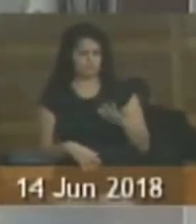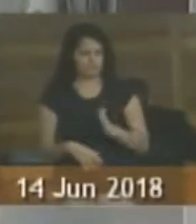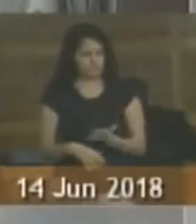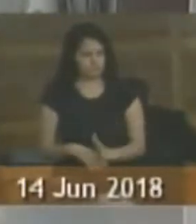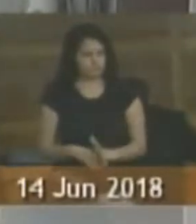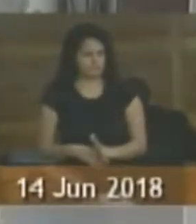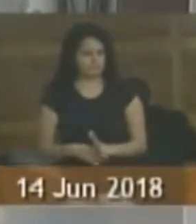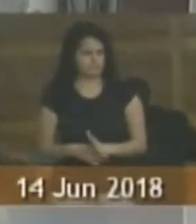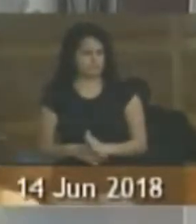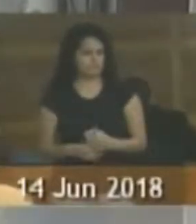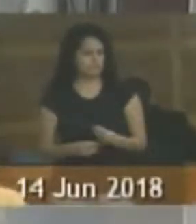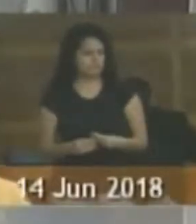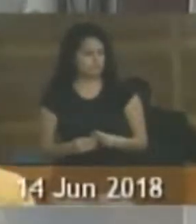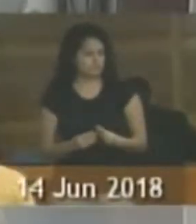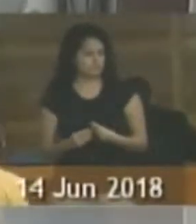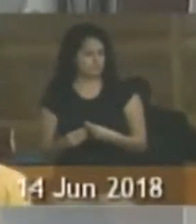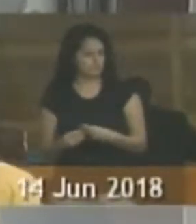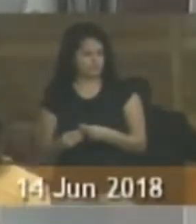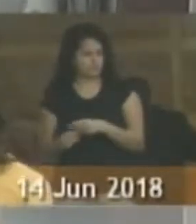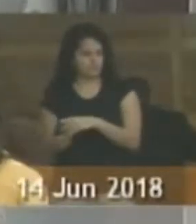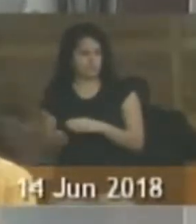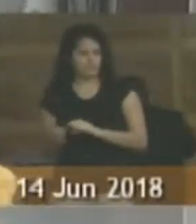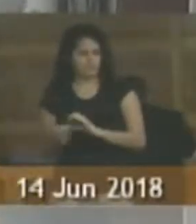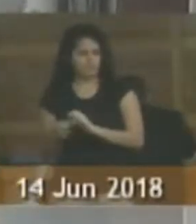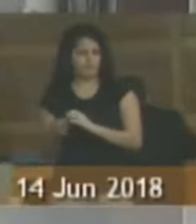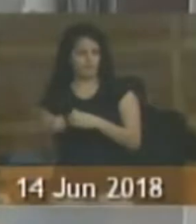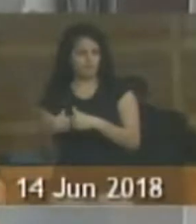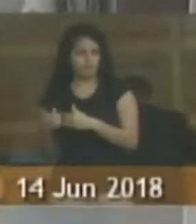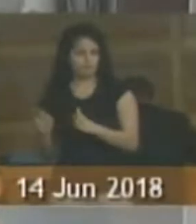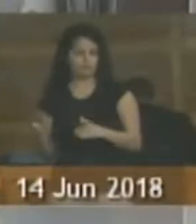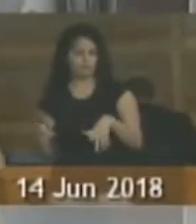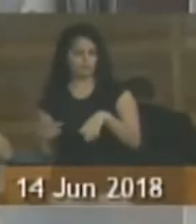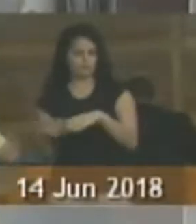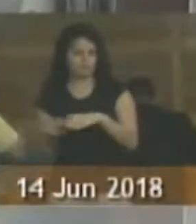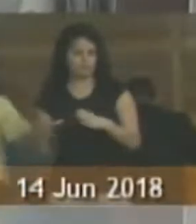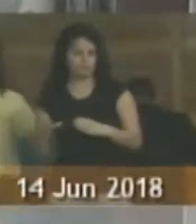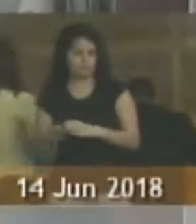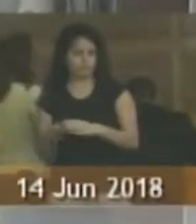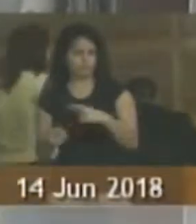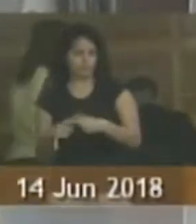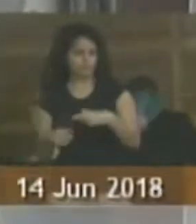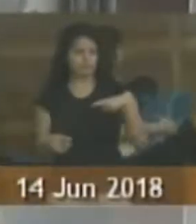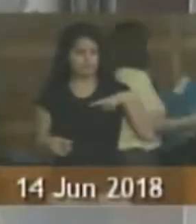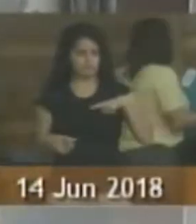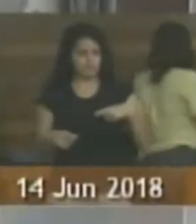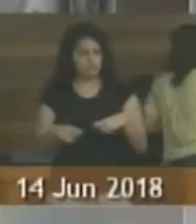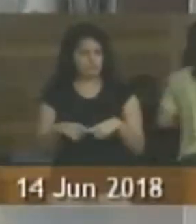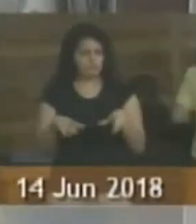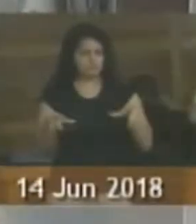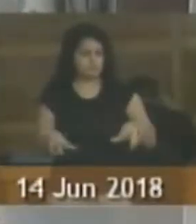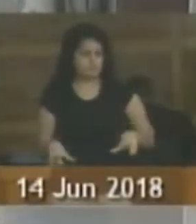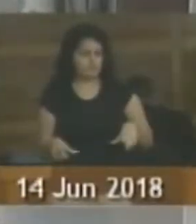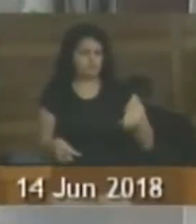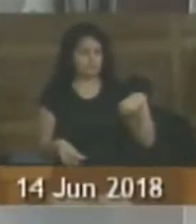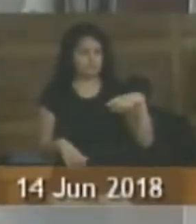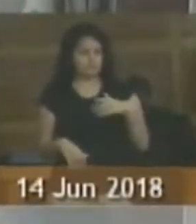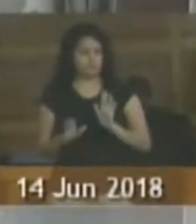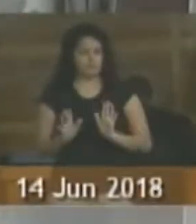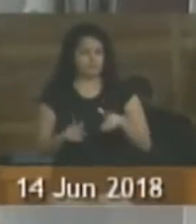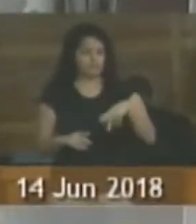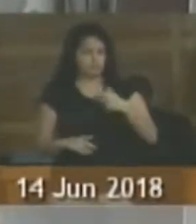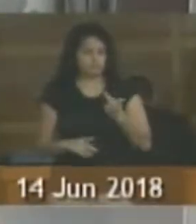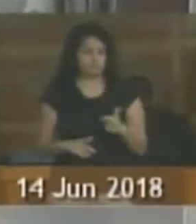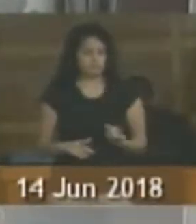que foi enviada para abrir uma turma que tem sala e tem cadeira, mas não tem mesa. E ela